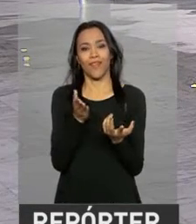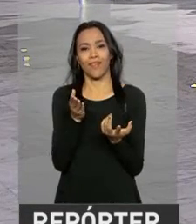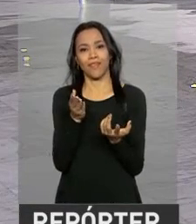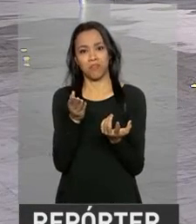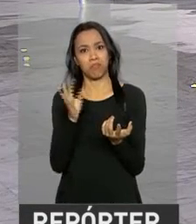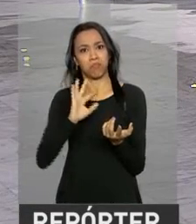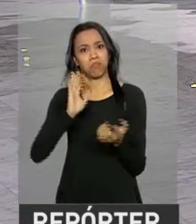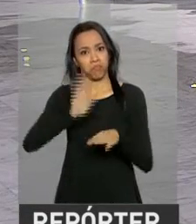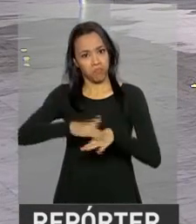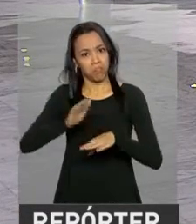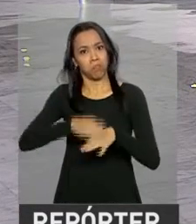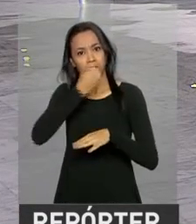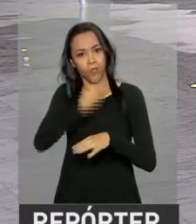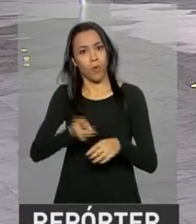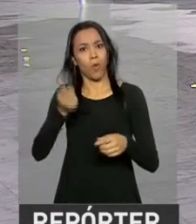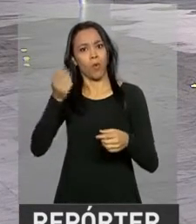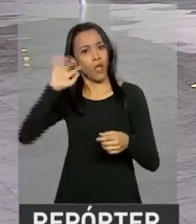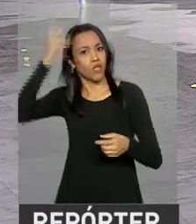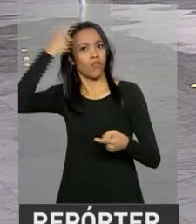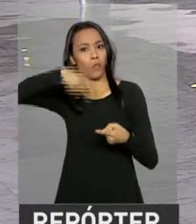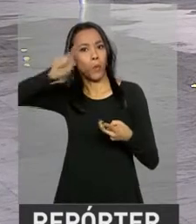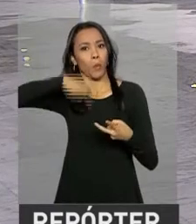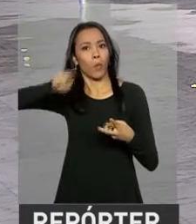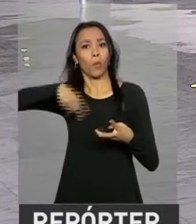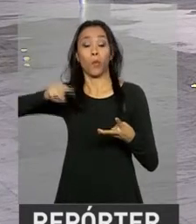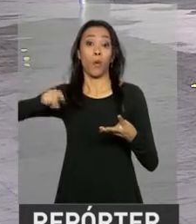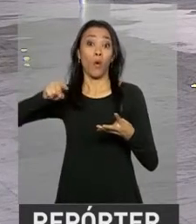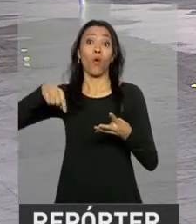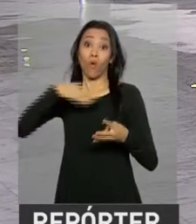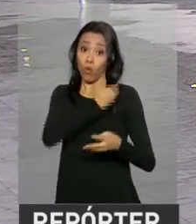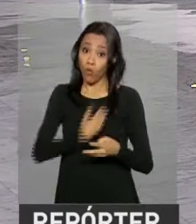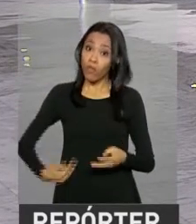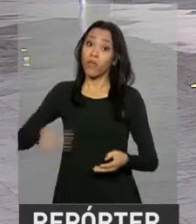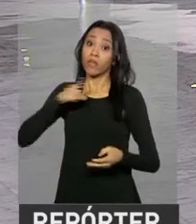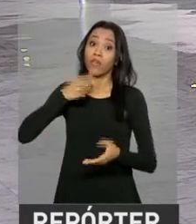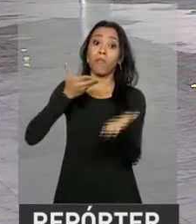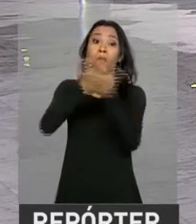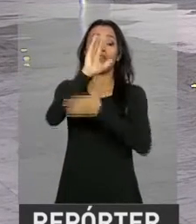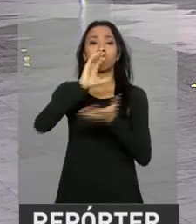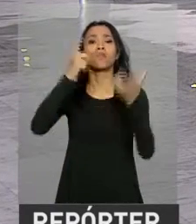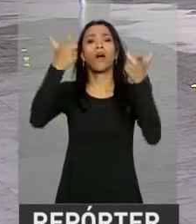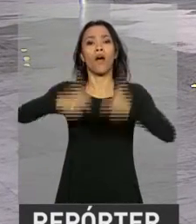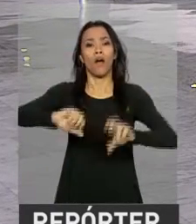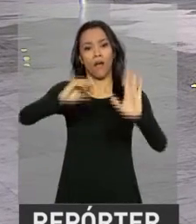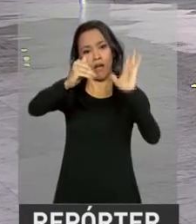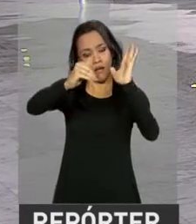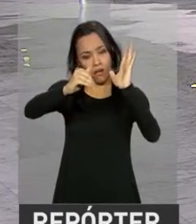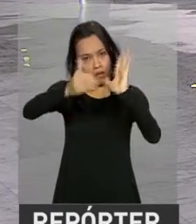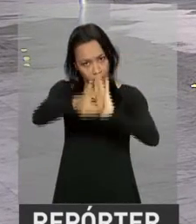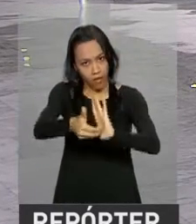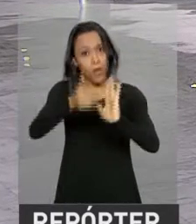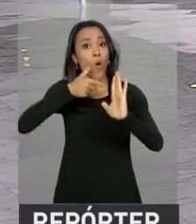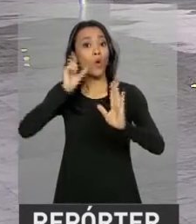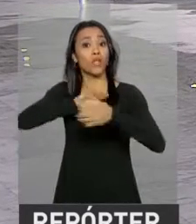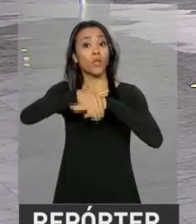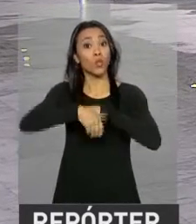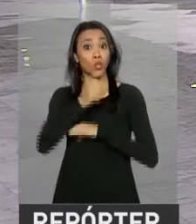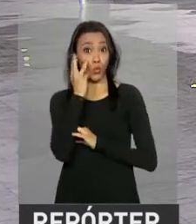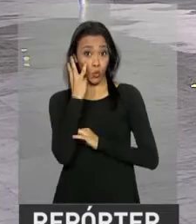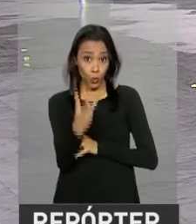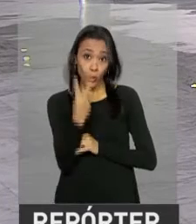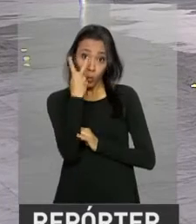alguns resultados né o governo obteve aprovações na câmara dos deputados ontem à noite duas medidas provisórias